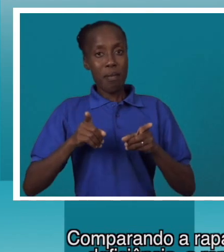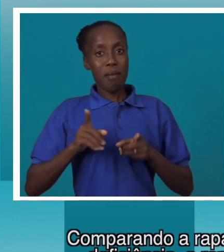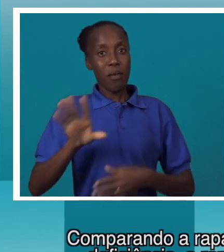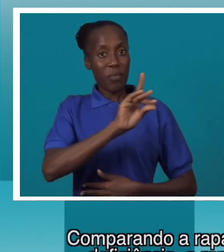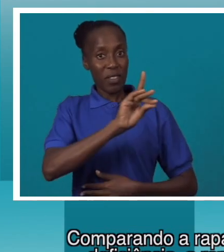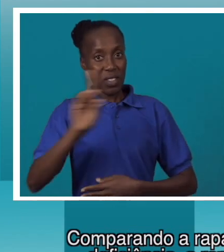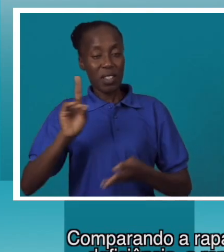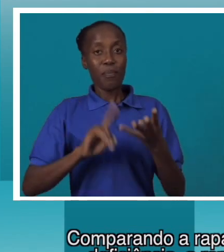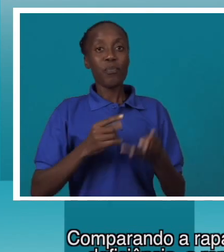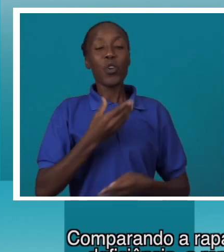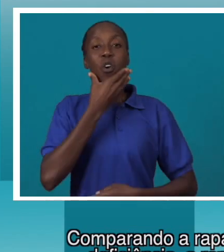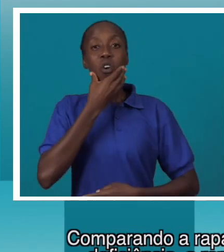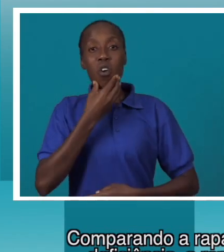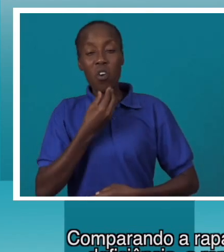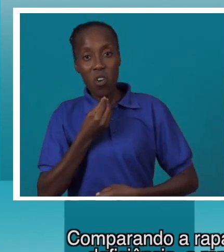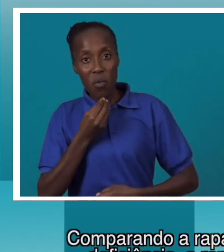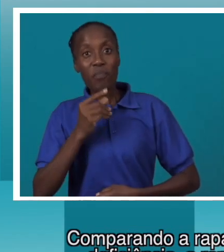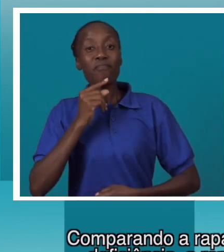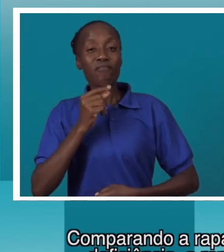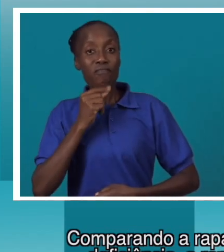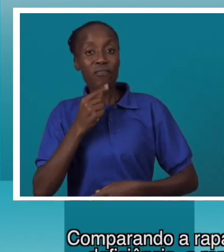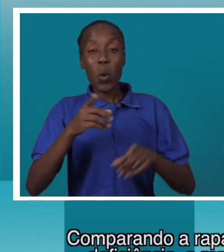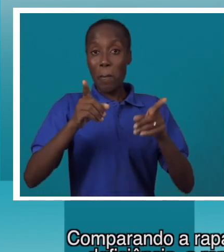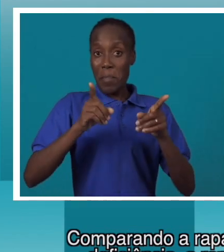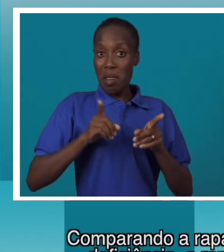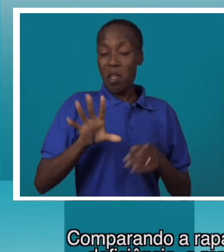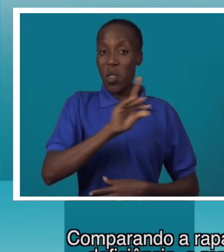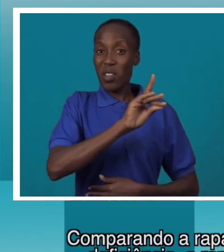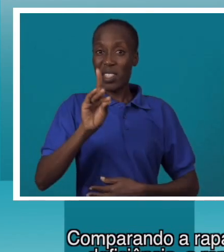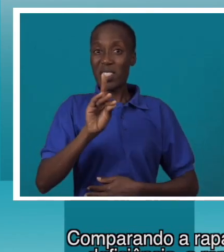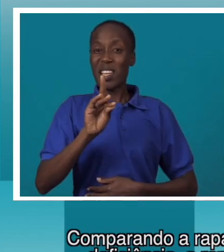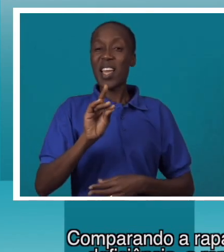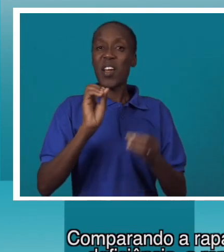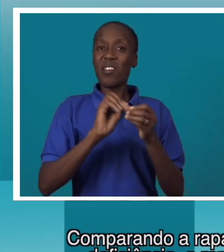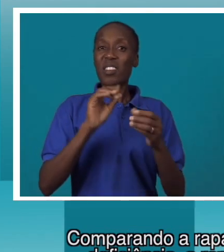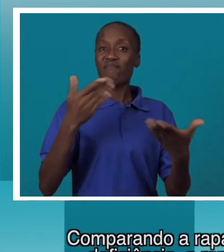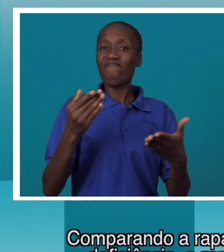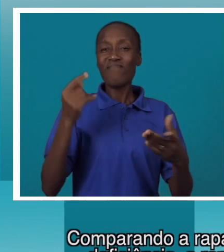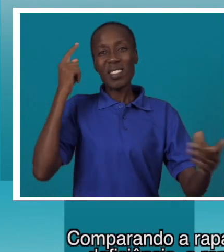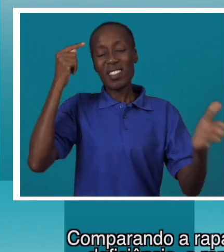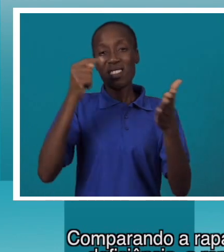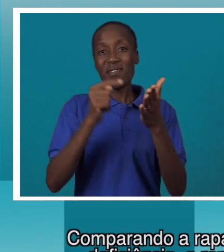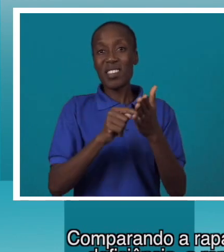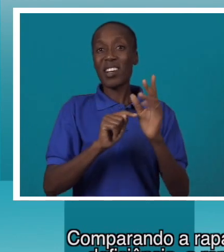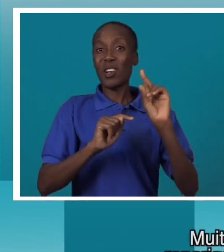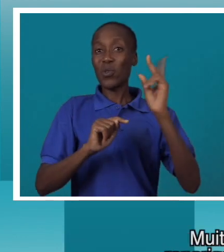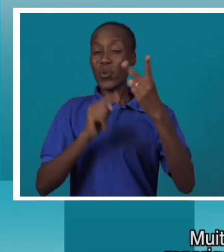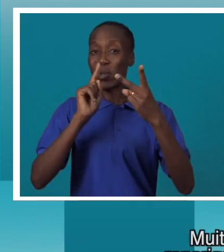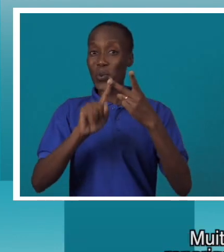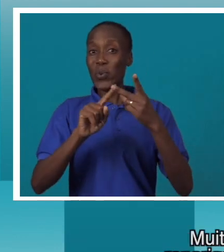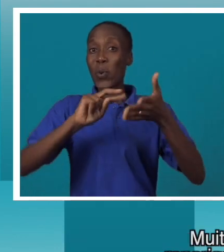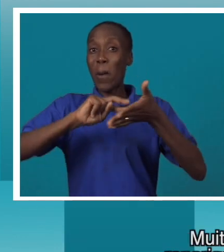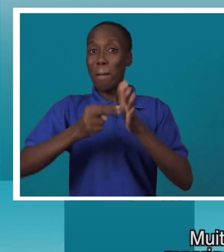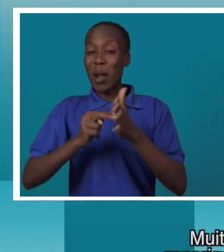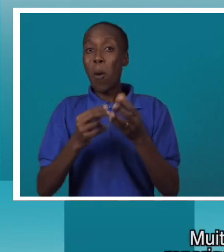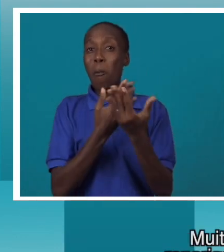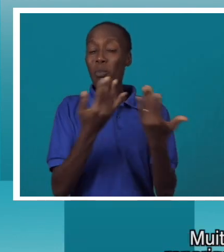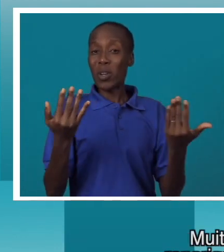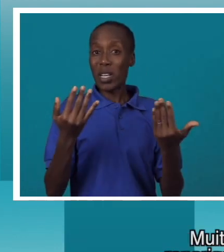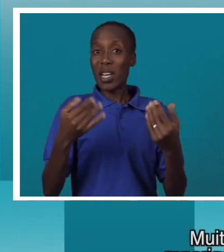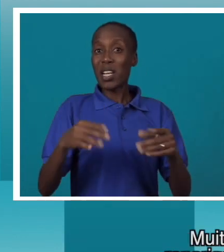e com o rapaz ou o menino com deficiência a menina com deficiência sempre fica em segundo plano muitas famílias não